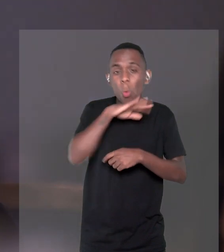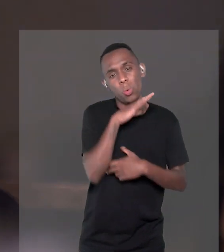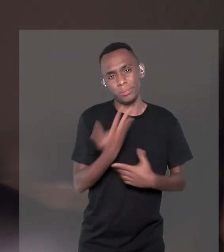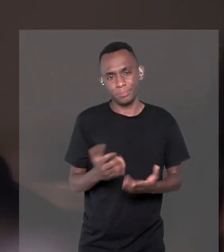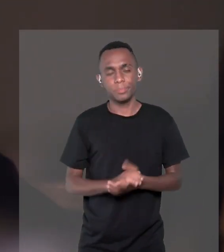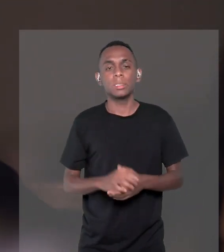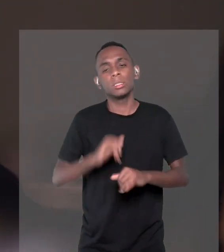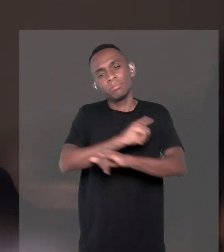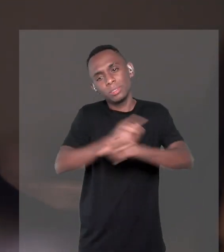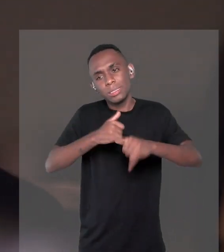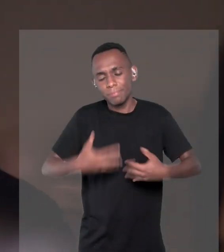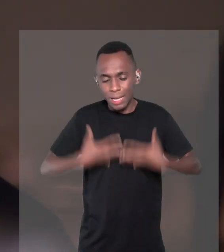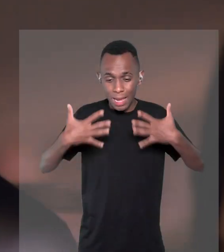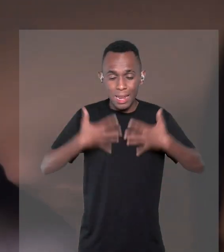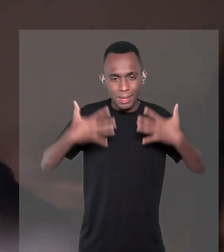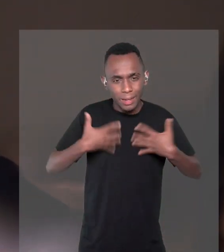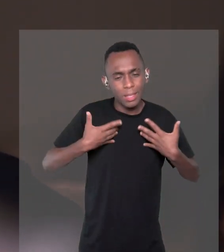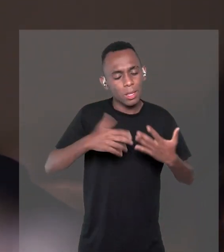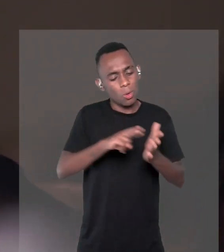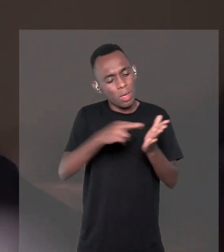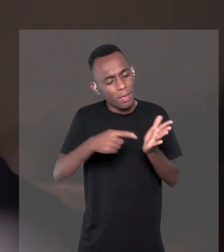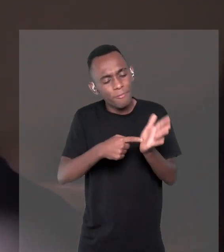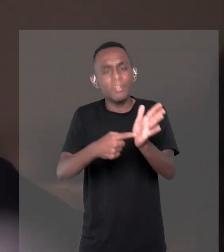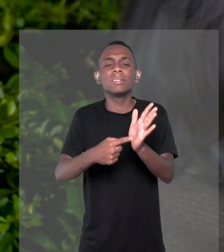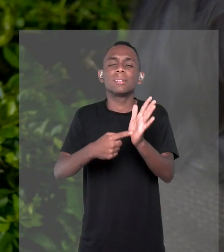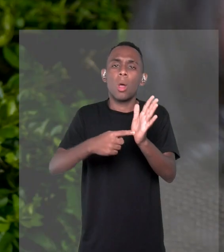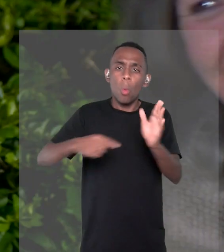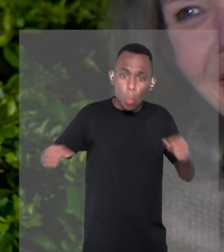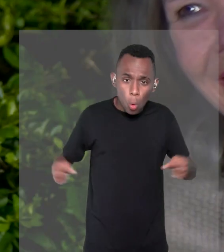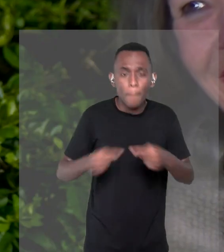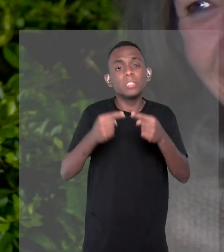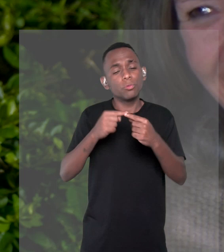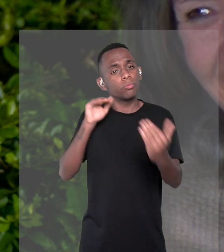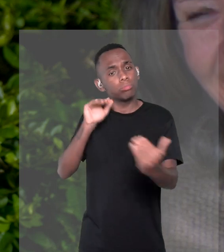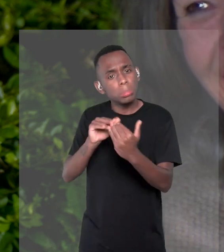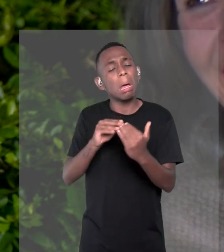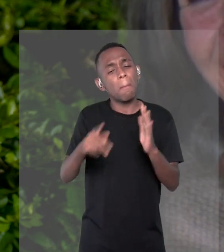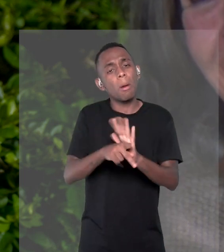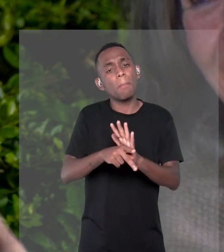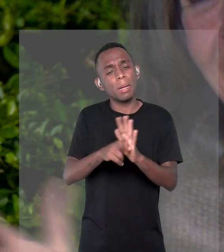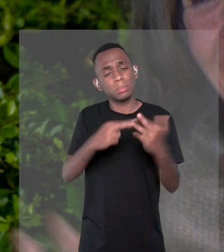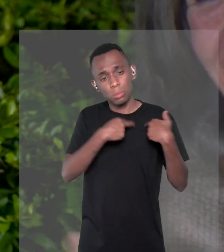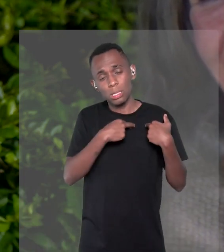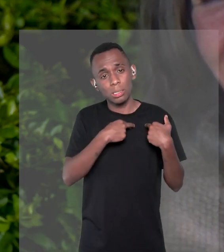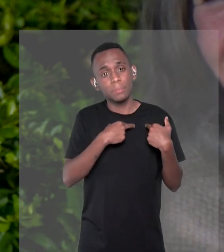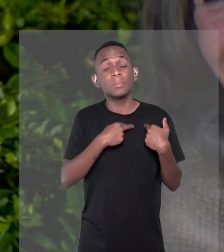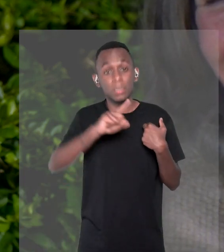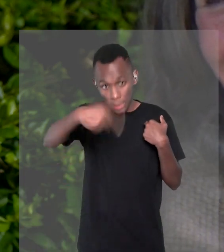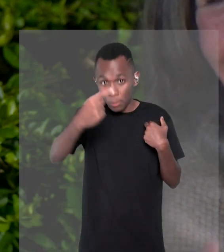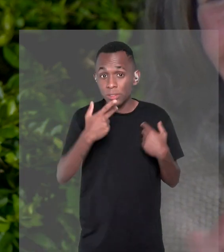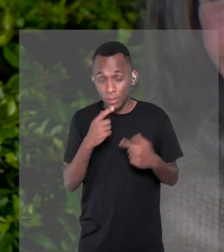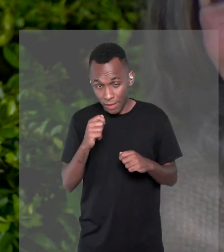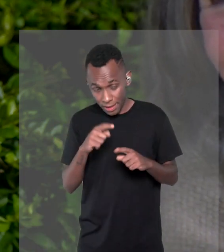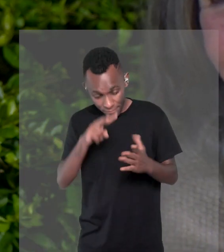agora, depois de ler, nem era tão ruim quanto eu pensei naqueles dias. Talvez eu que estivesse ruinzinha naqueles dias. Mas só para dizer da minha